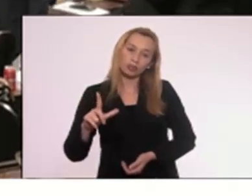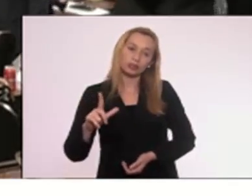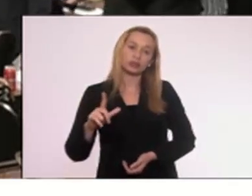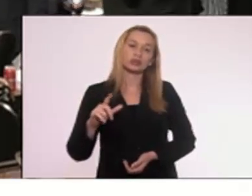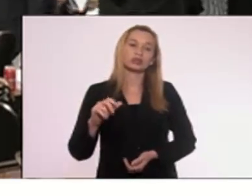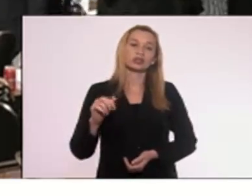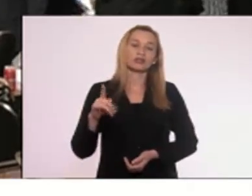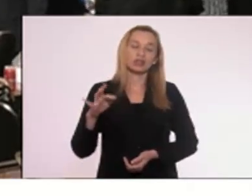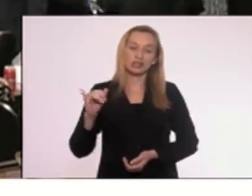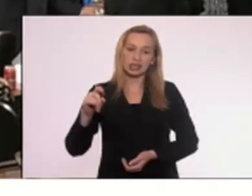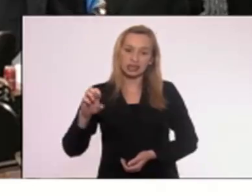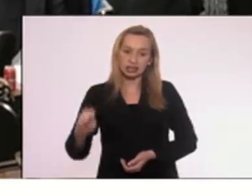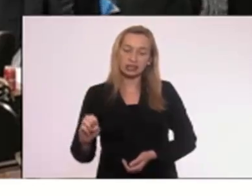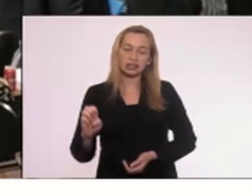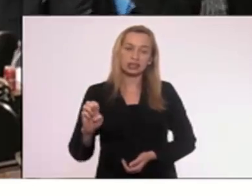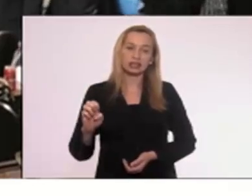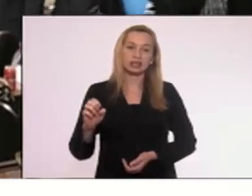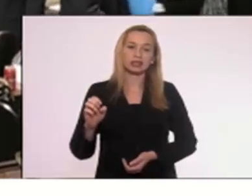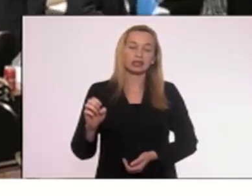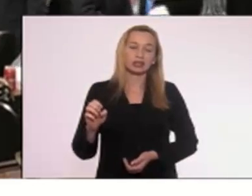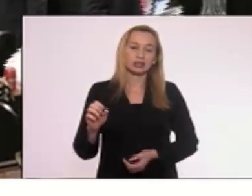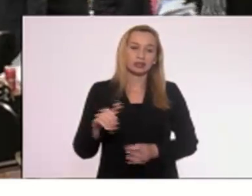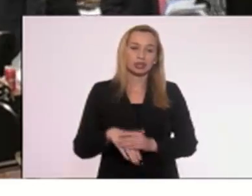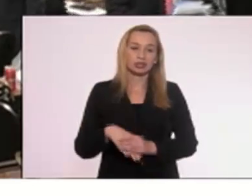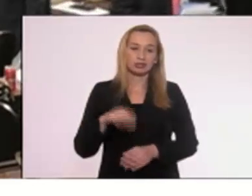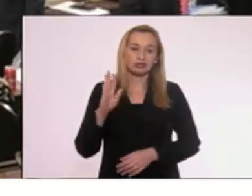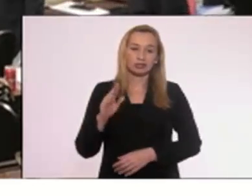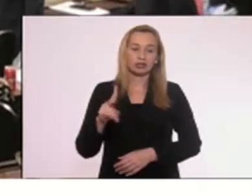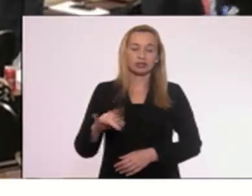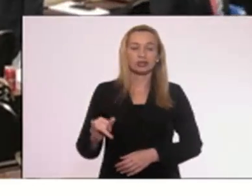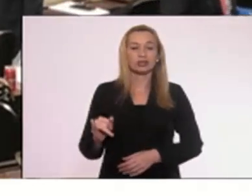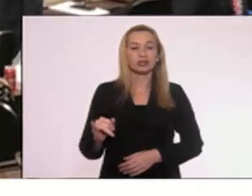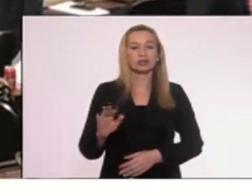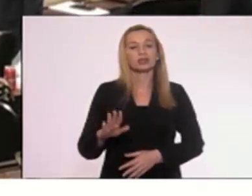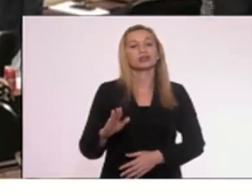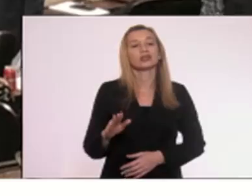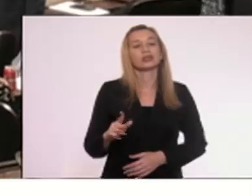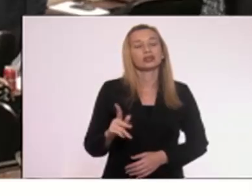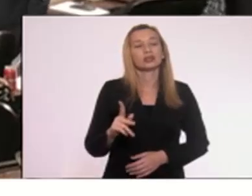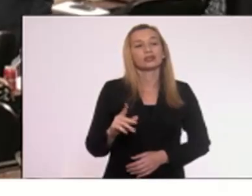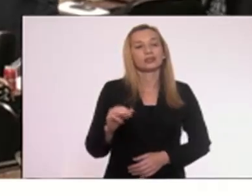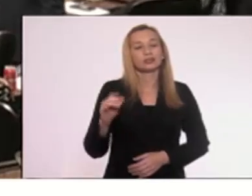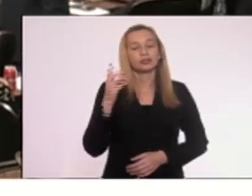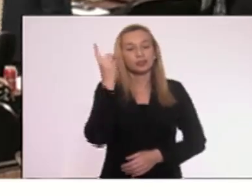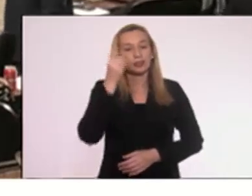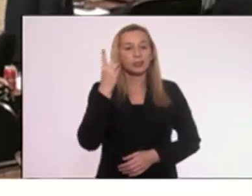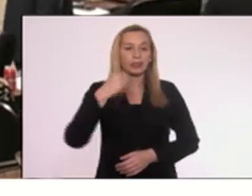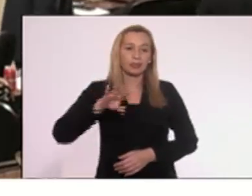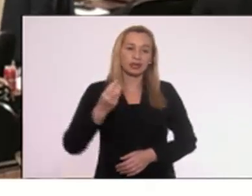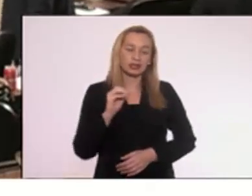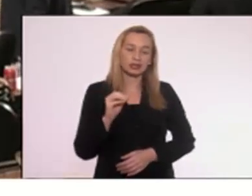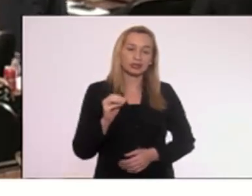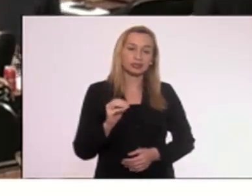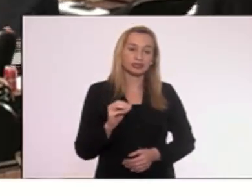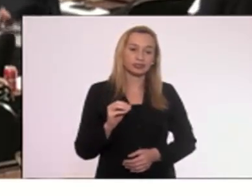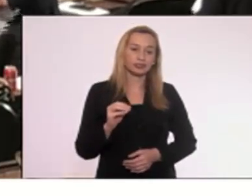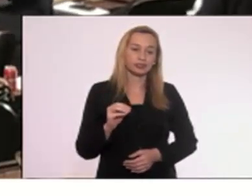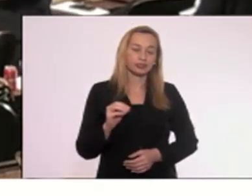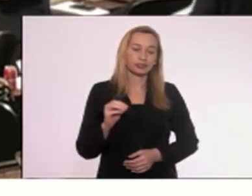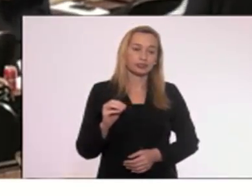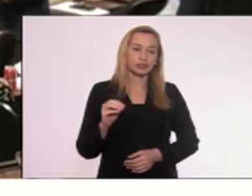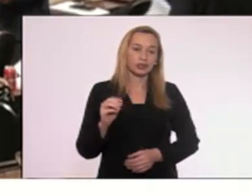deputada Franciane Mota, presente, vai votar. Para encaminhar pelo MDB. Pelo MDB, deputado Márcio Canela. MDB vota